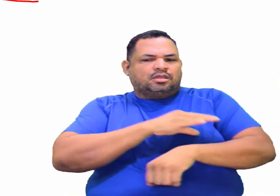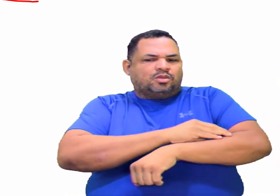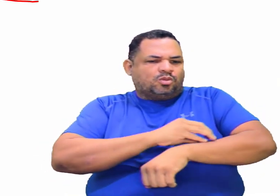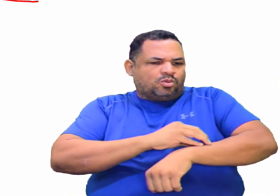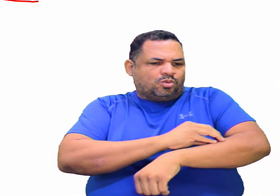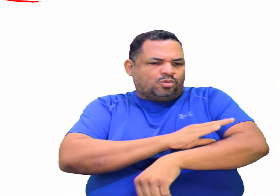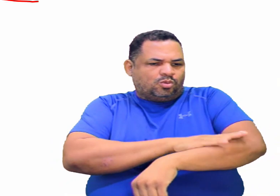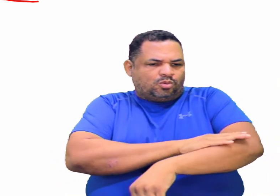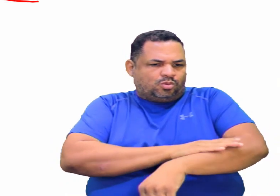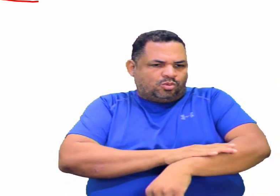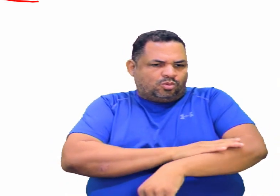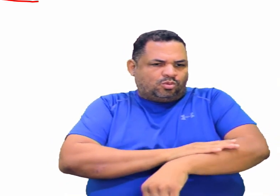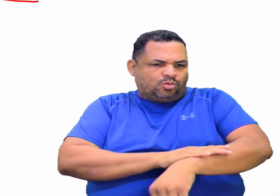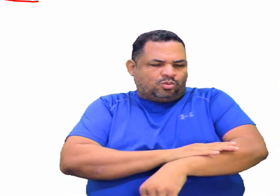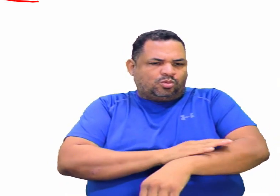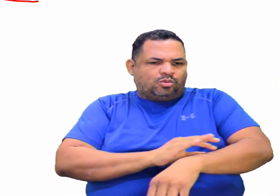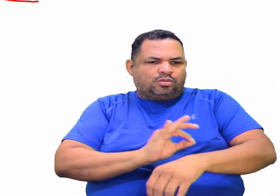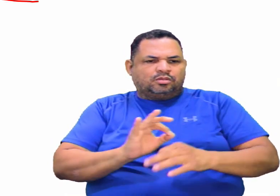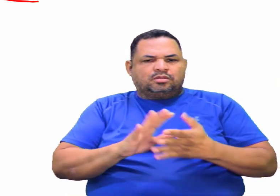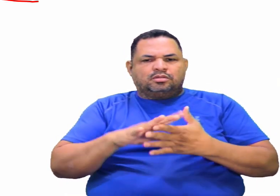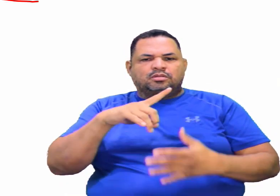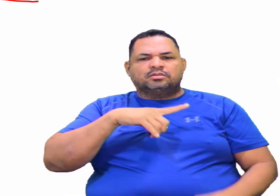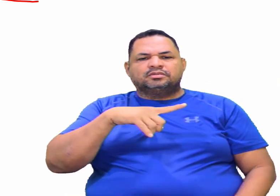Nós estamos vendo aí